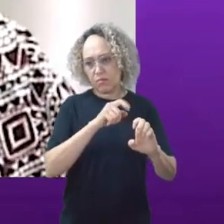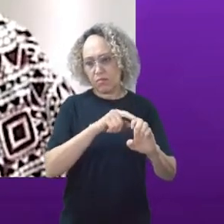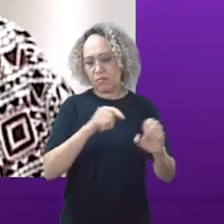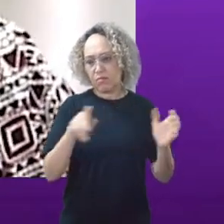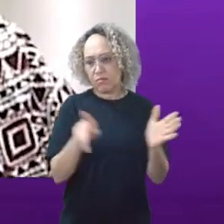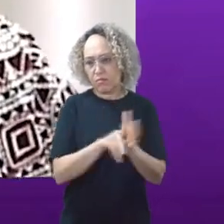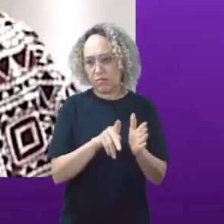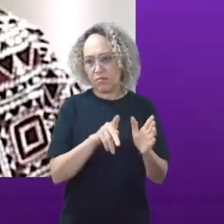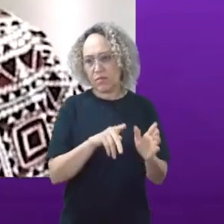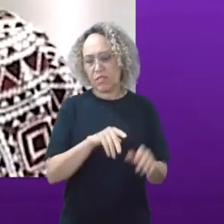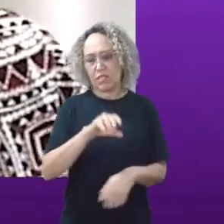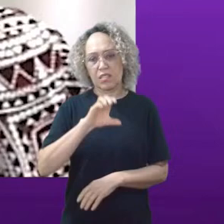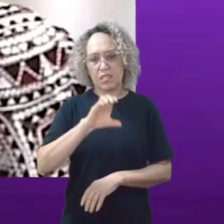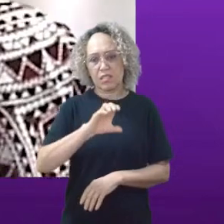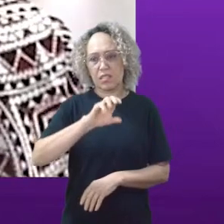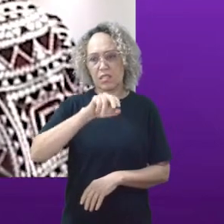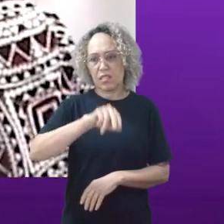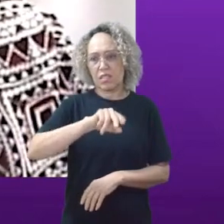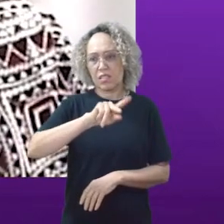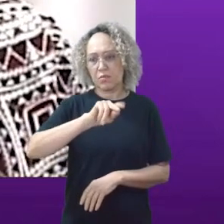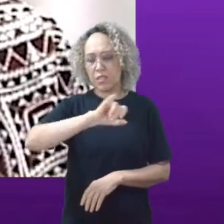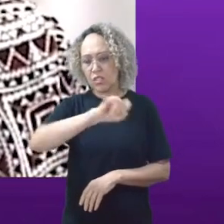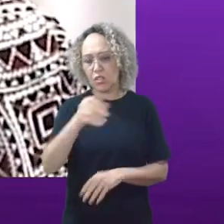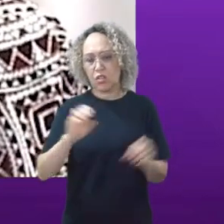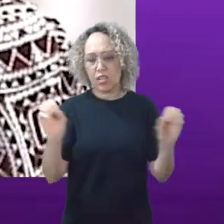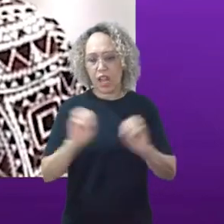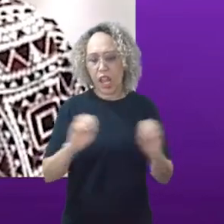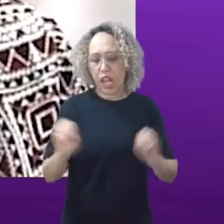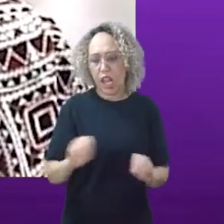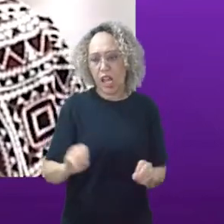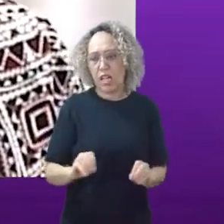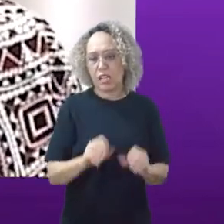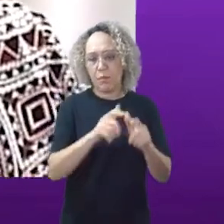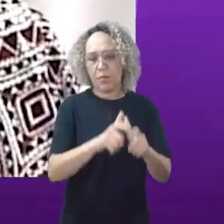sem CNPJ. A maioria